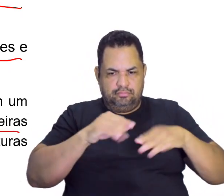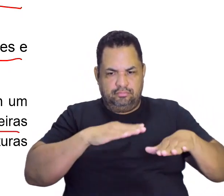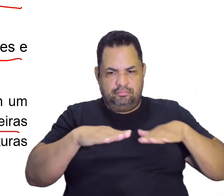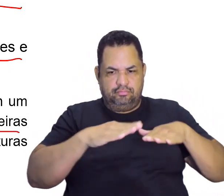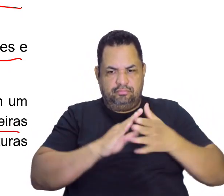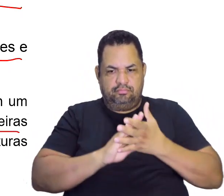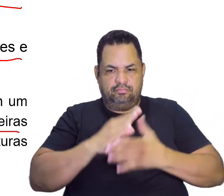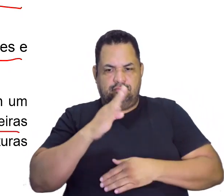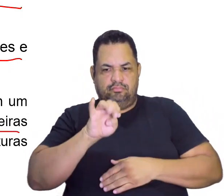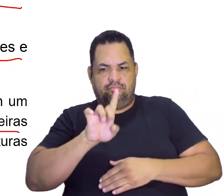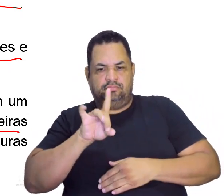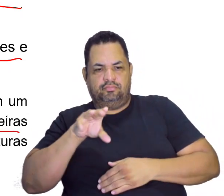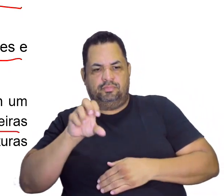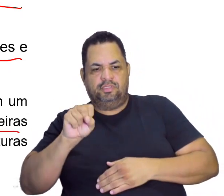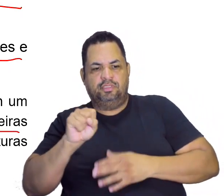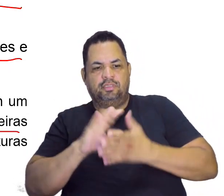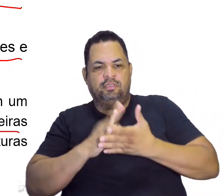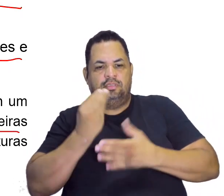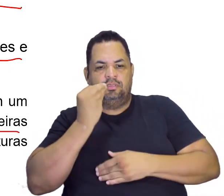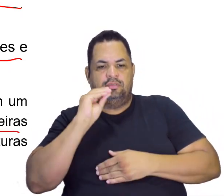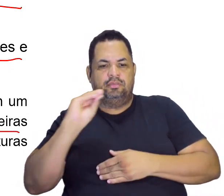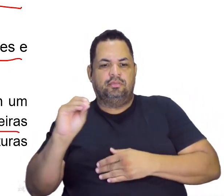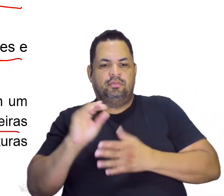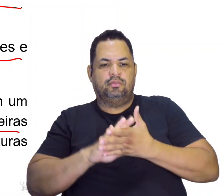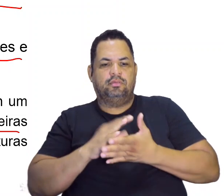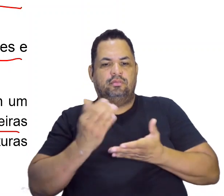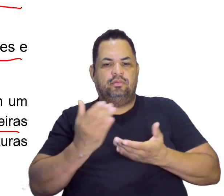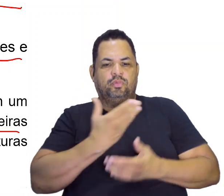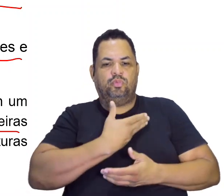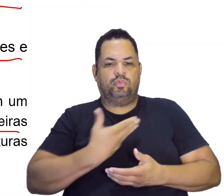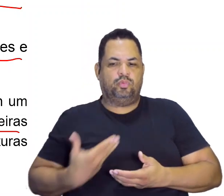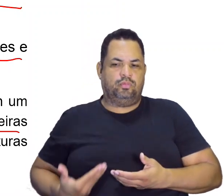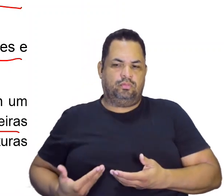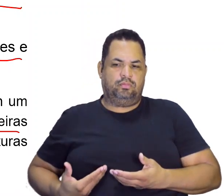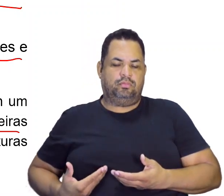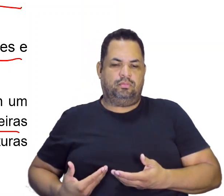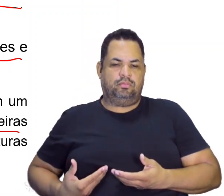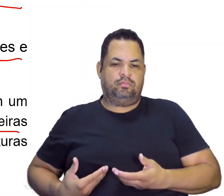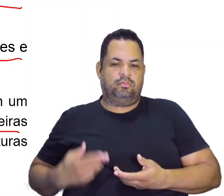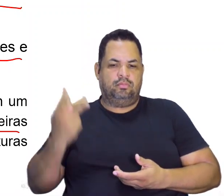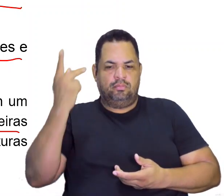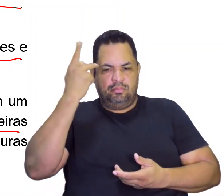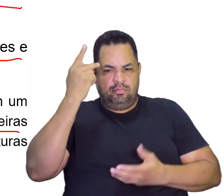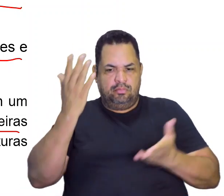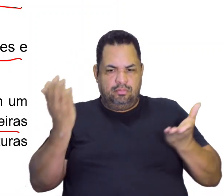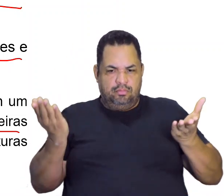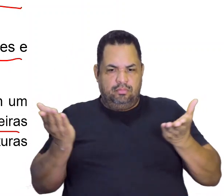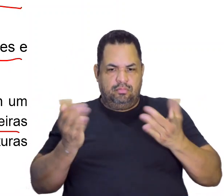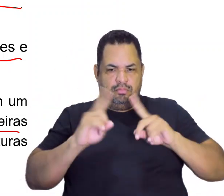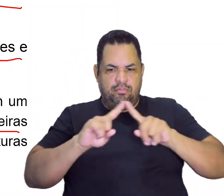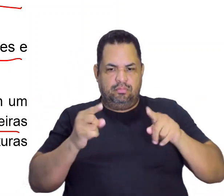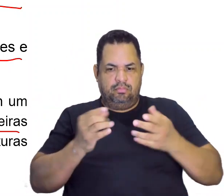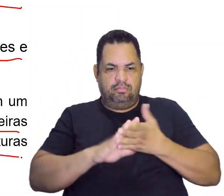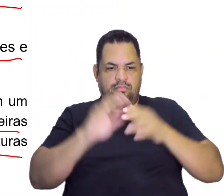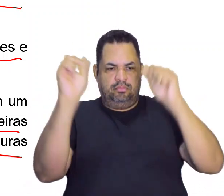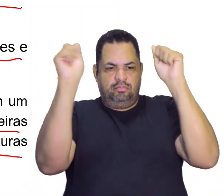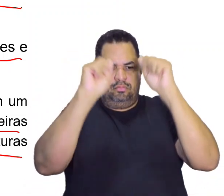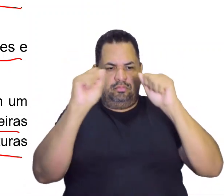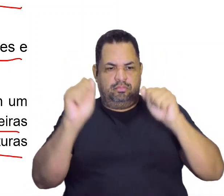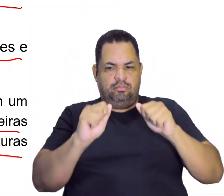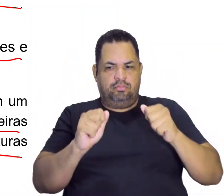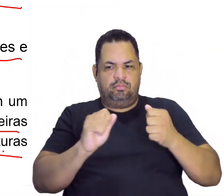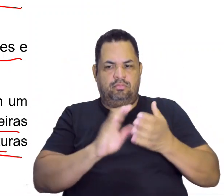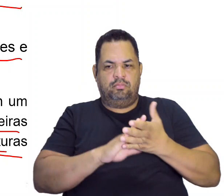Bandeirantes foi recusada pelas autoridades paulistas, mas hoje é uma das